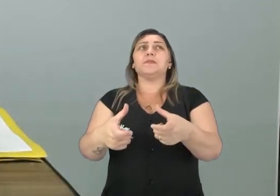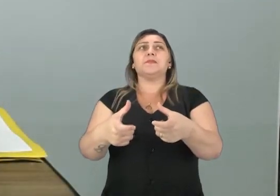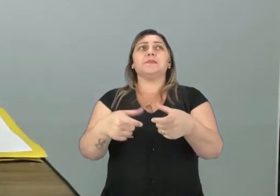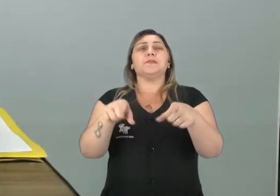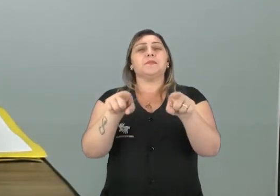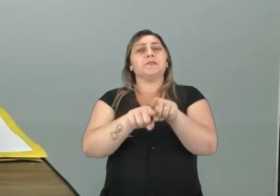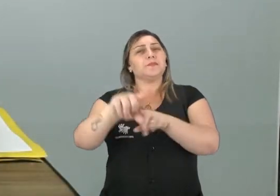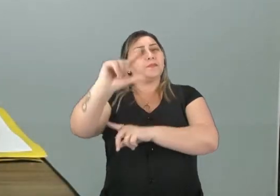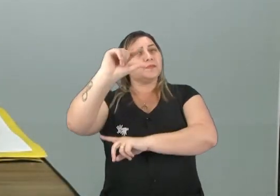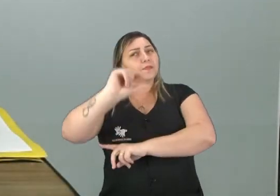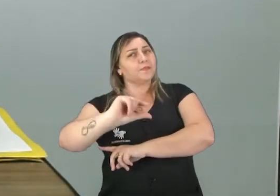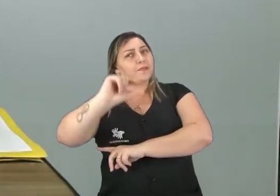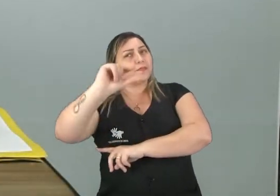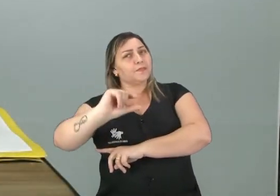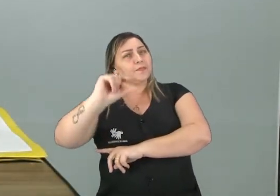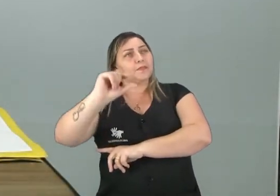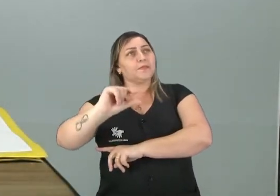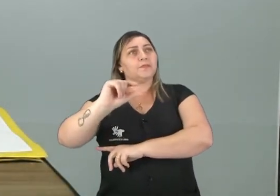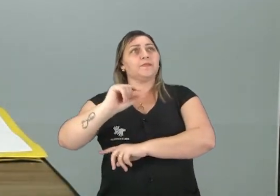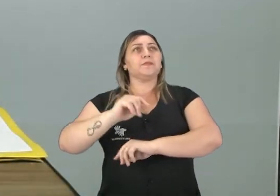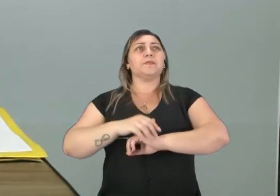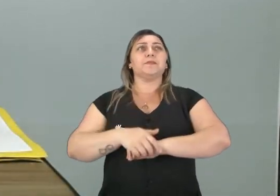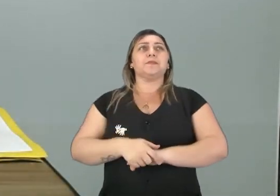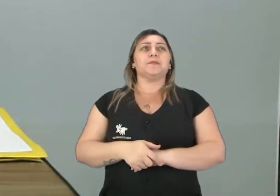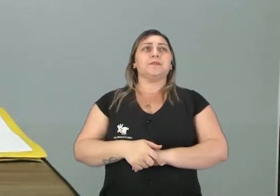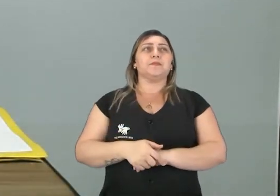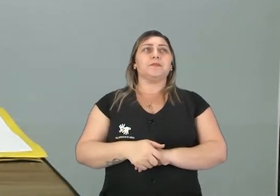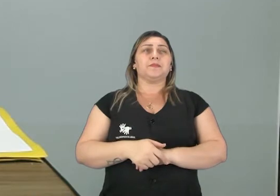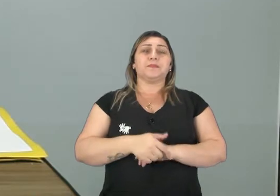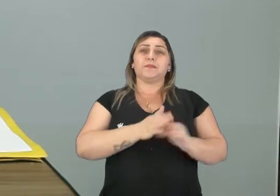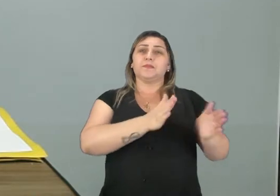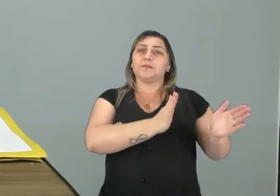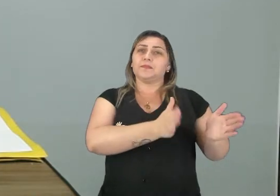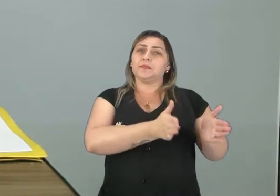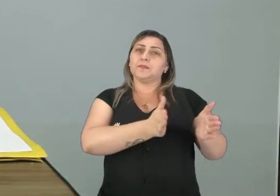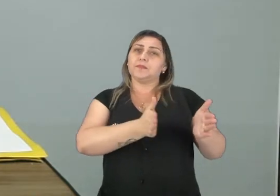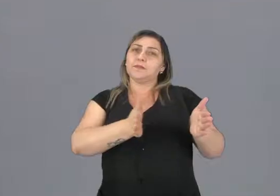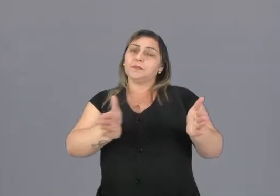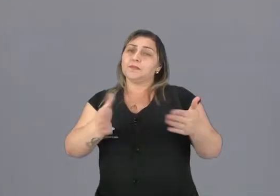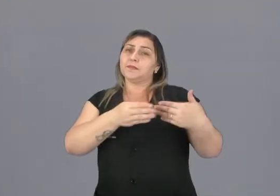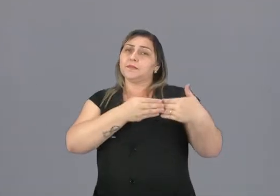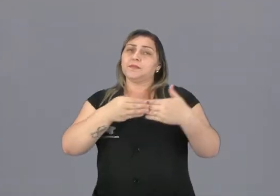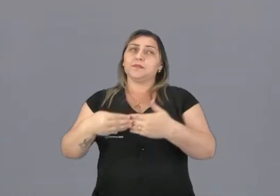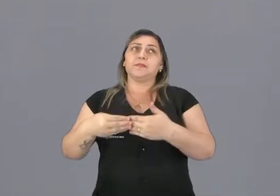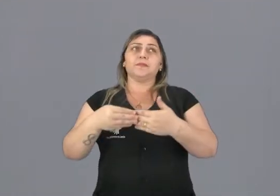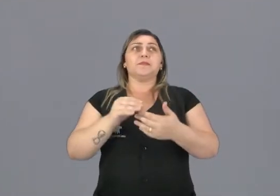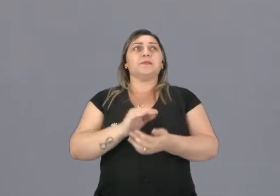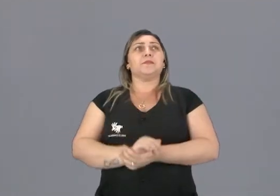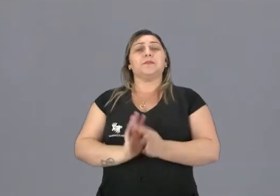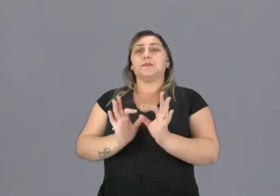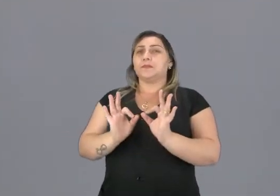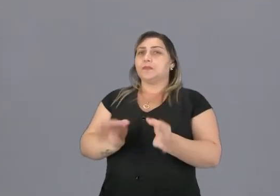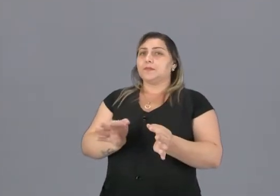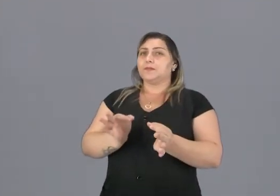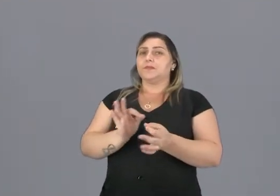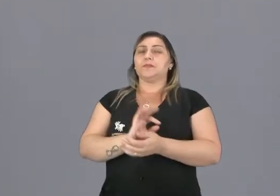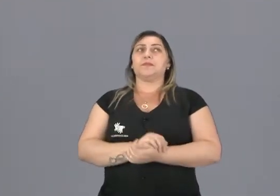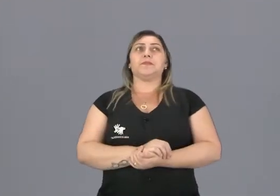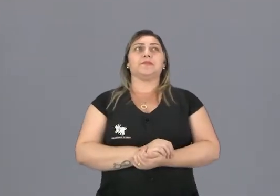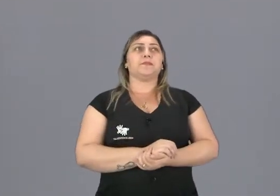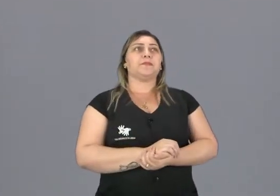Um pouquinho desse percurso, dessas etapas aqui eu trouxe, certo?